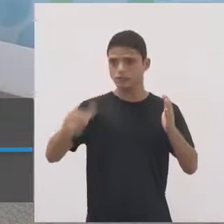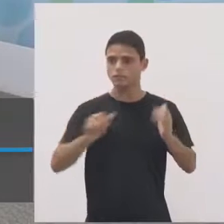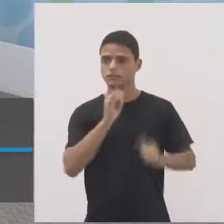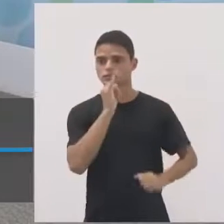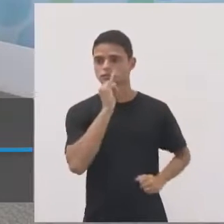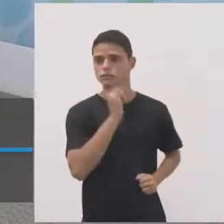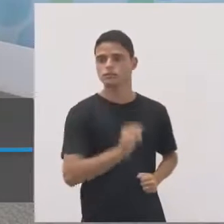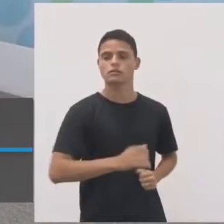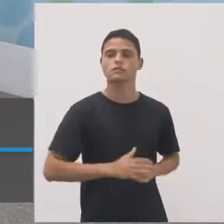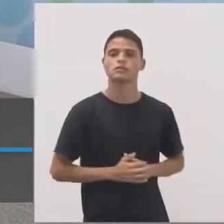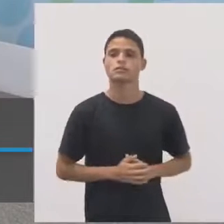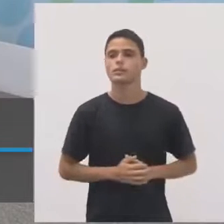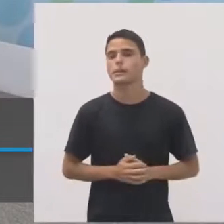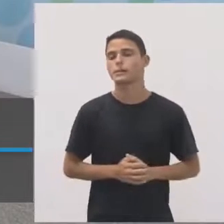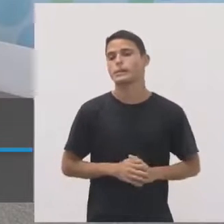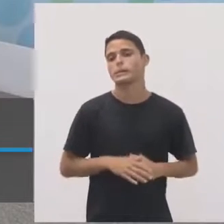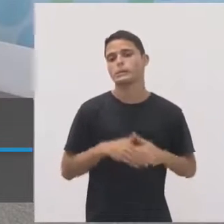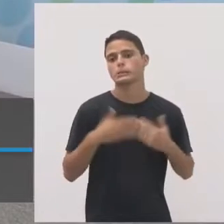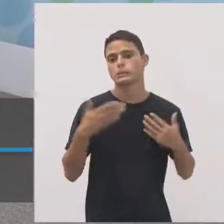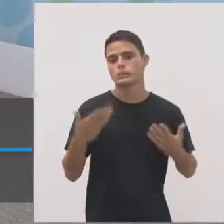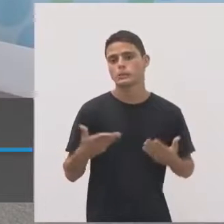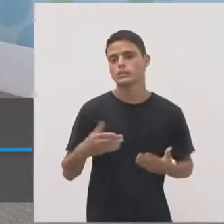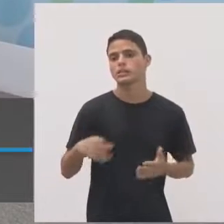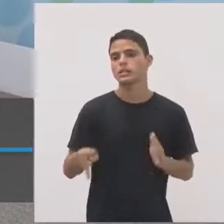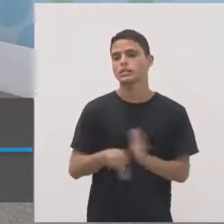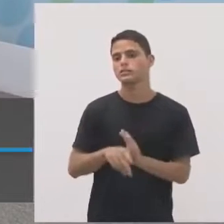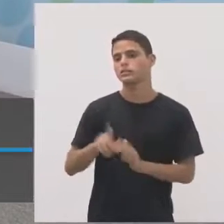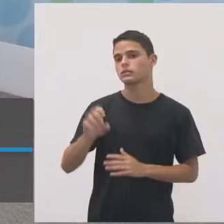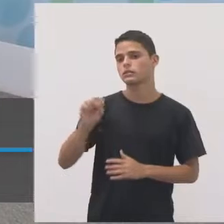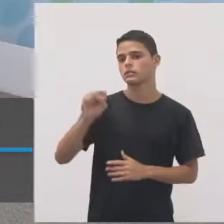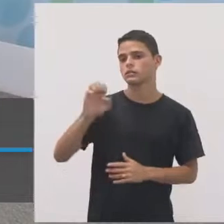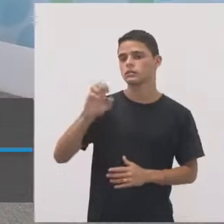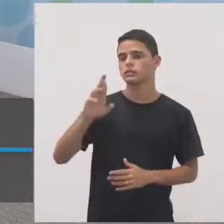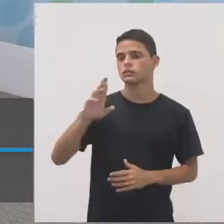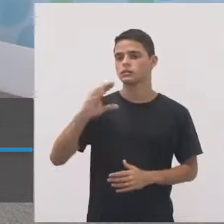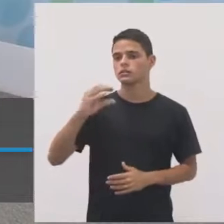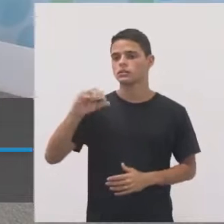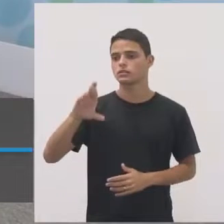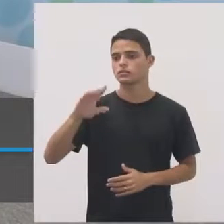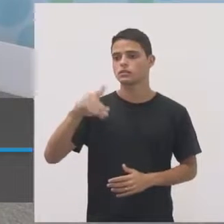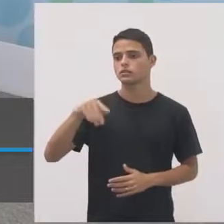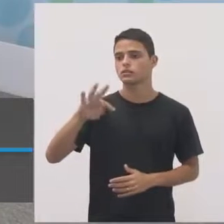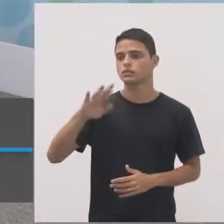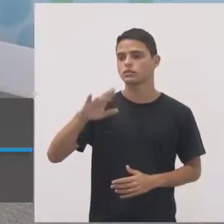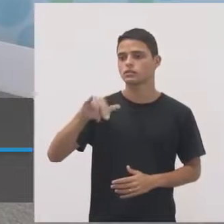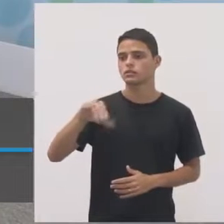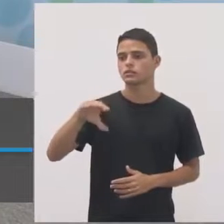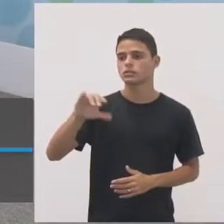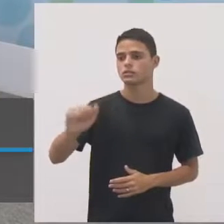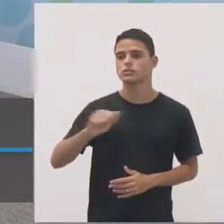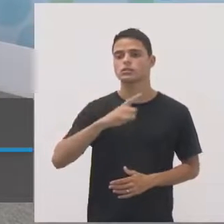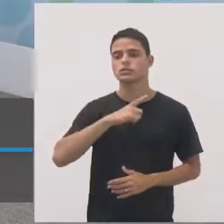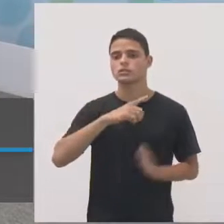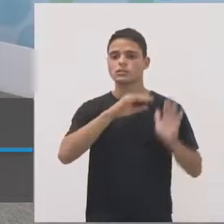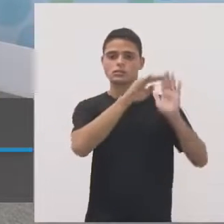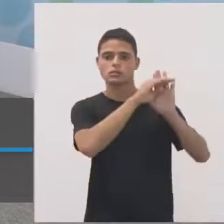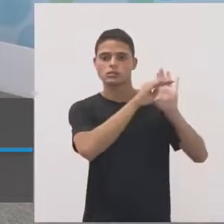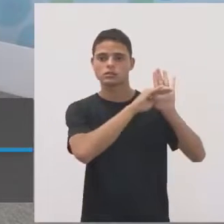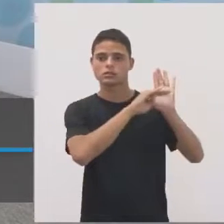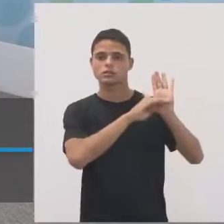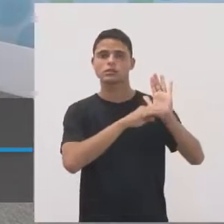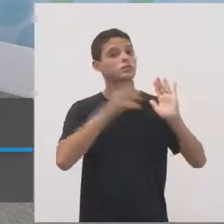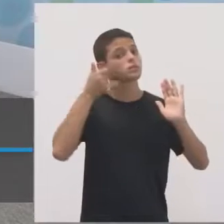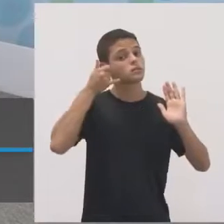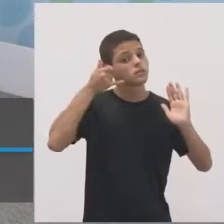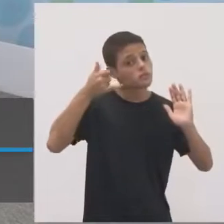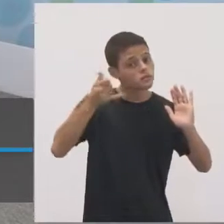né? Sim. Então aí, por exemplo, se fosse alguma coisa mesmo da secretaria, se você deletasse, aí, por exemplo, o Felipe pode ter ali uma lista de pessoas, ele ia ligar